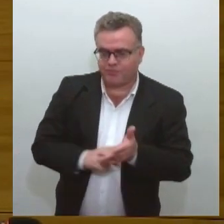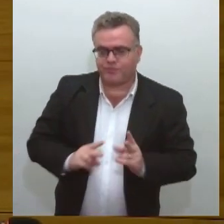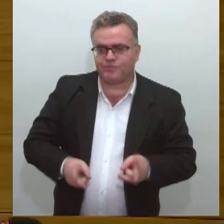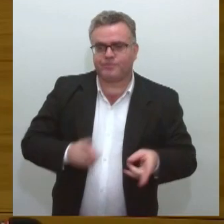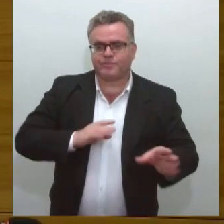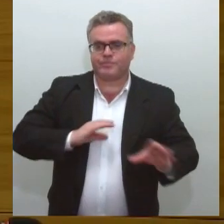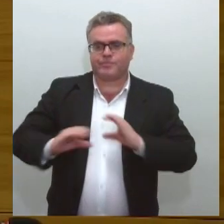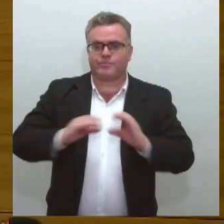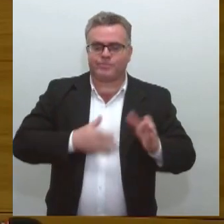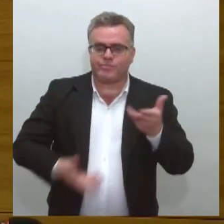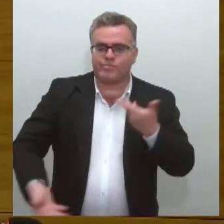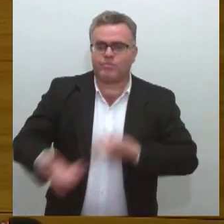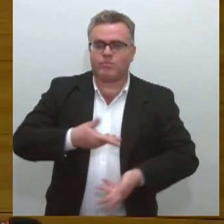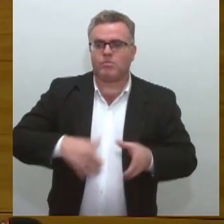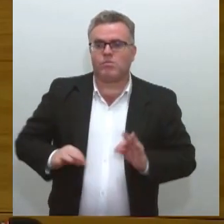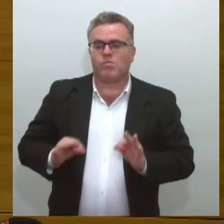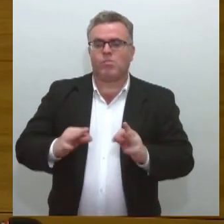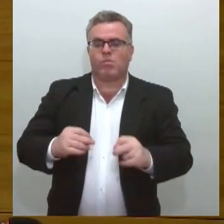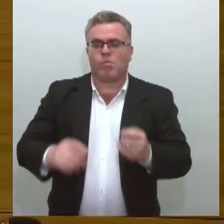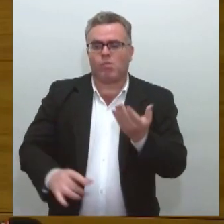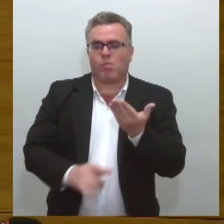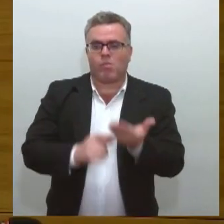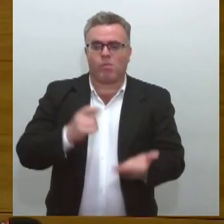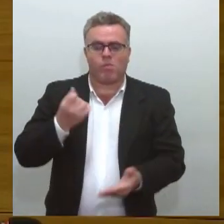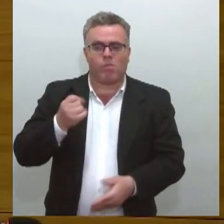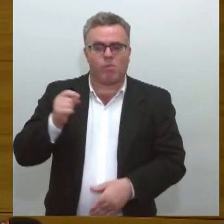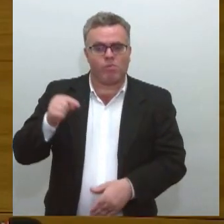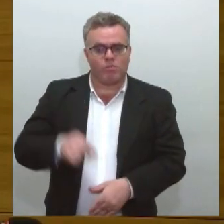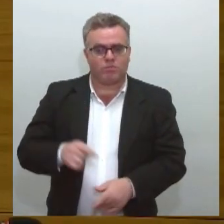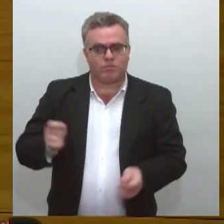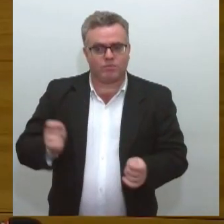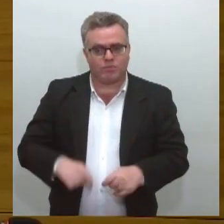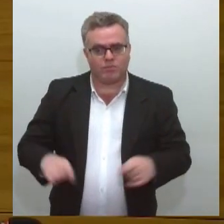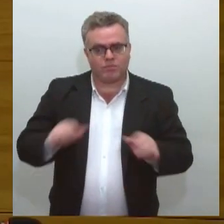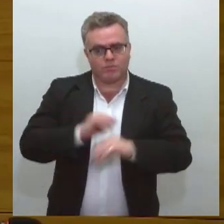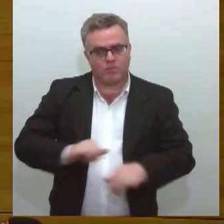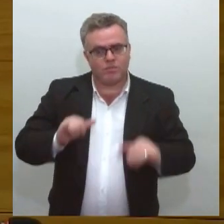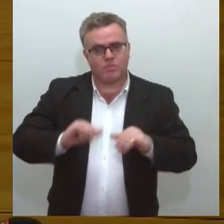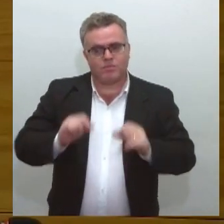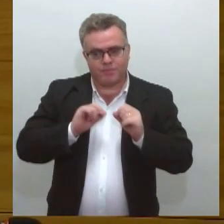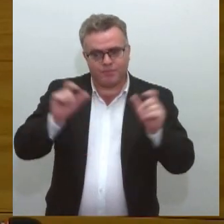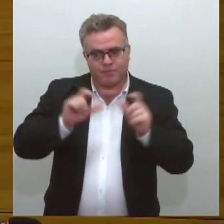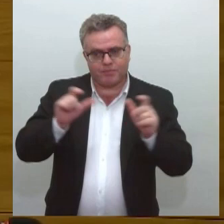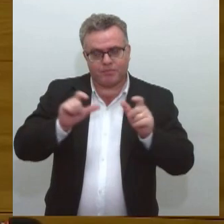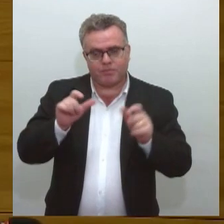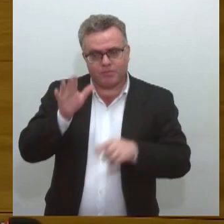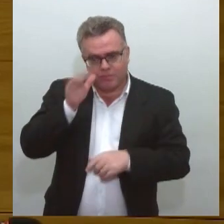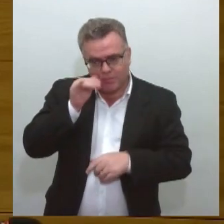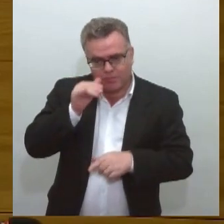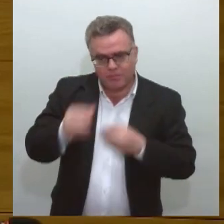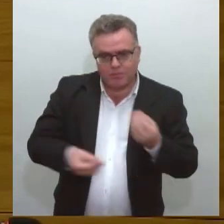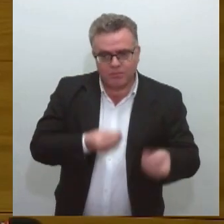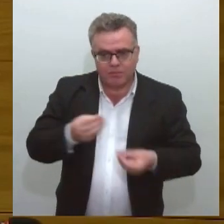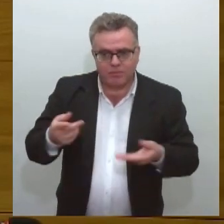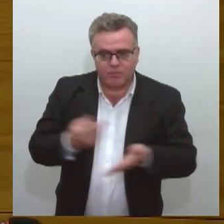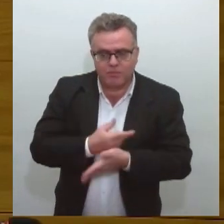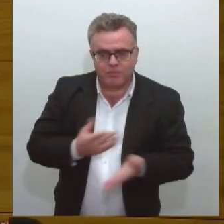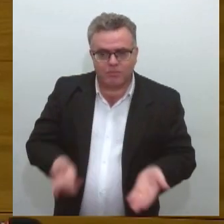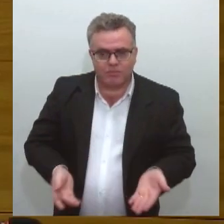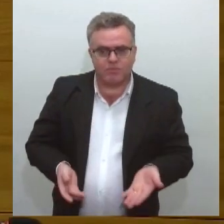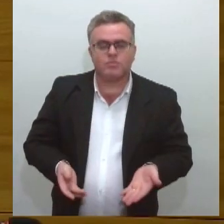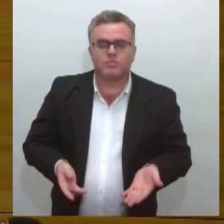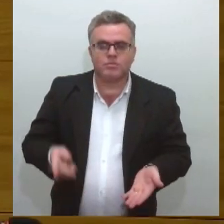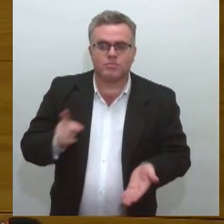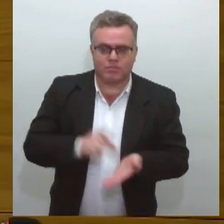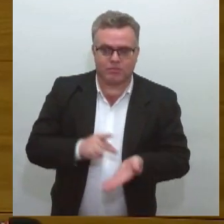o autor sergipano e a sociedade, né, mostrando curiosidades, até da própria temática do livro, e tem outro